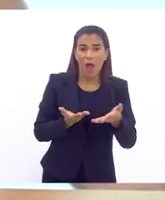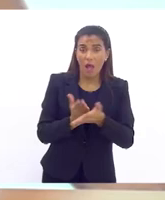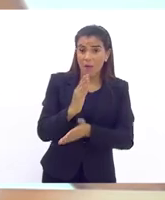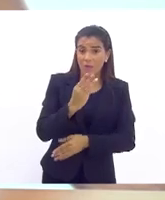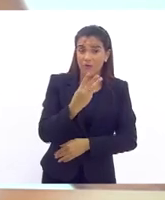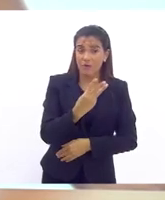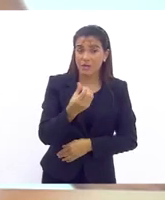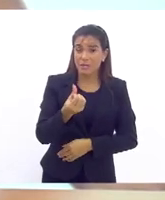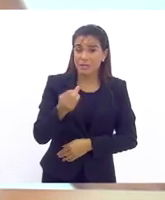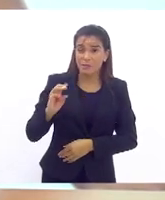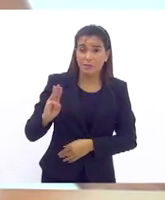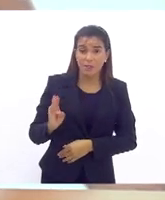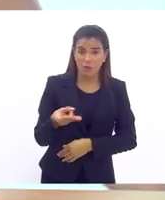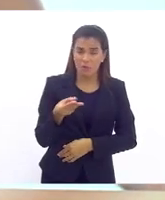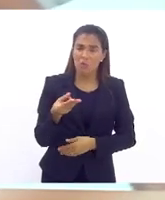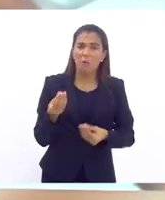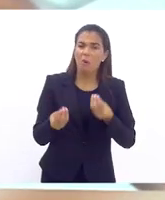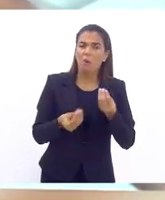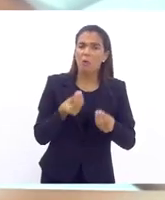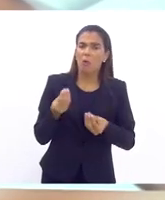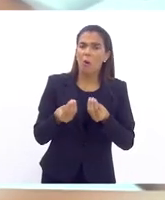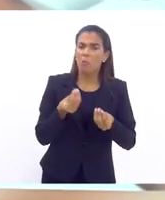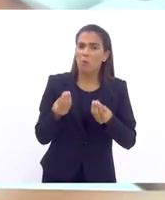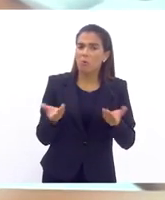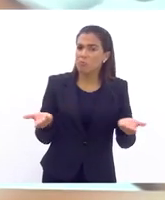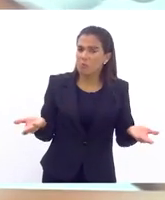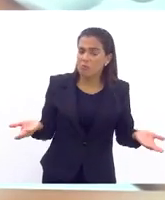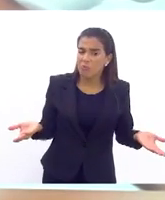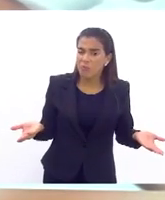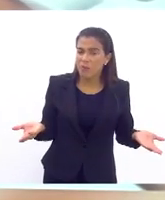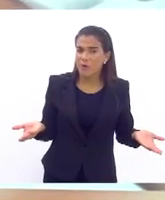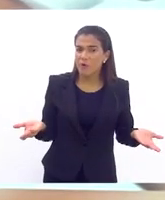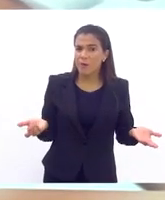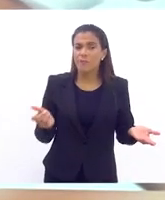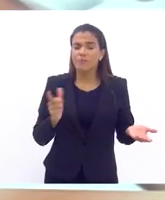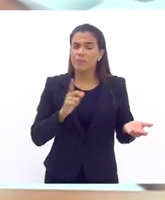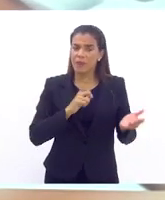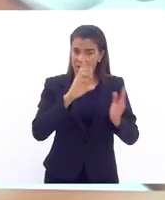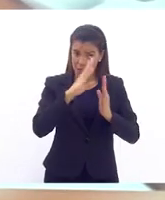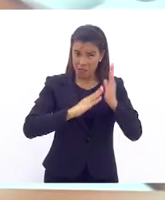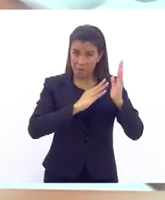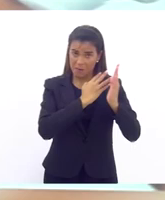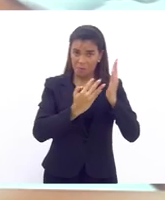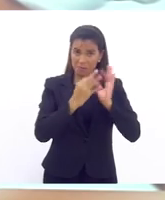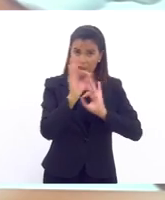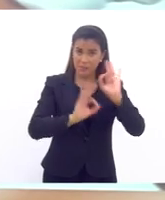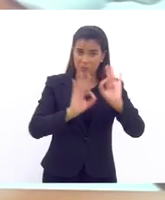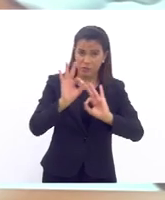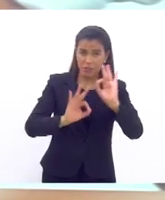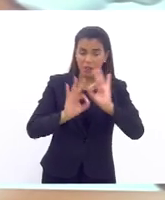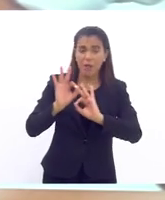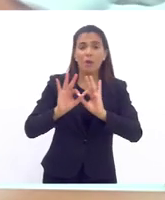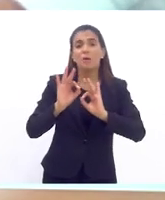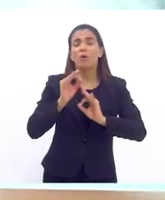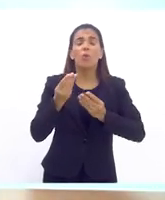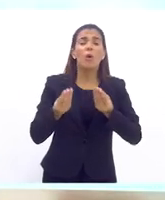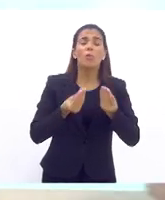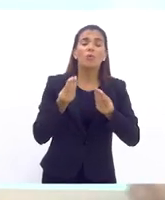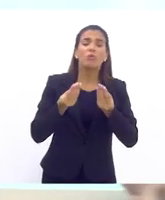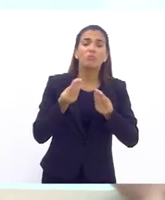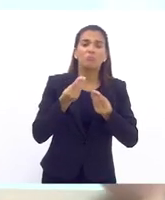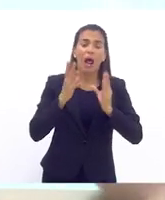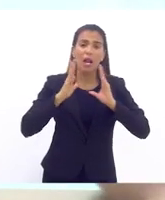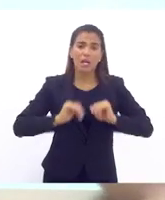milhões arredondando como é que ficou isso se tem qual qual o planejamento desses dos próximos passos ali para